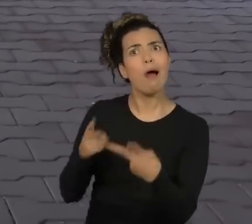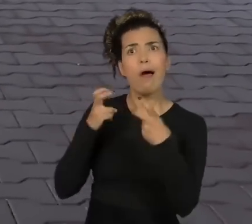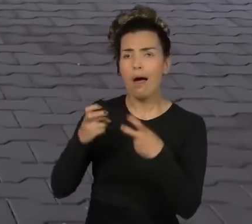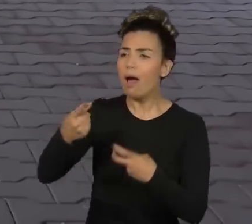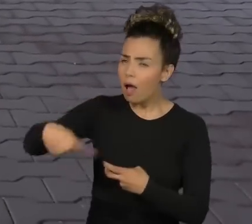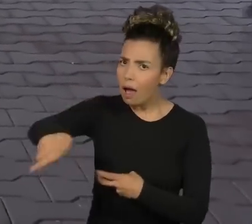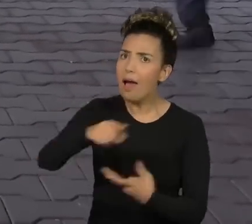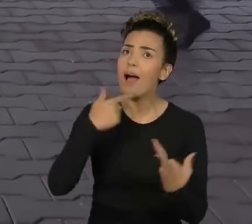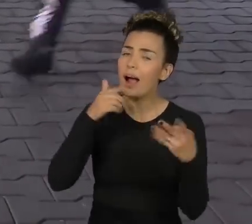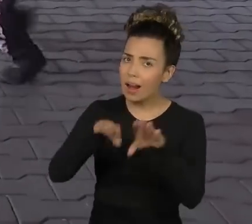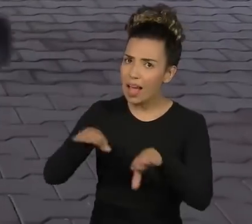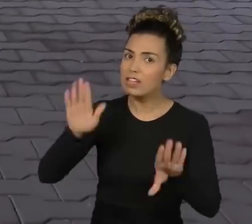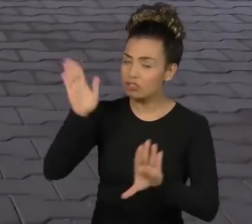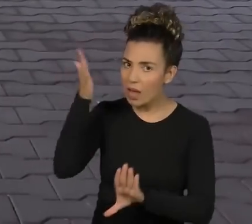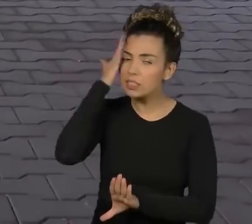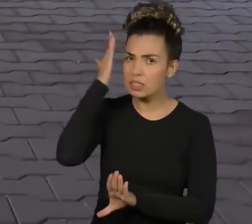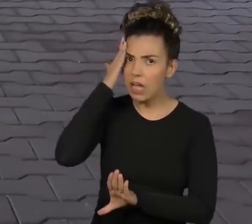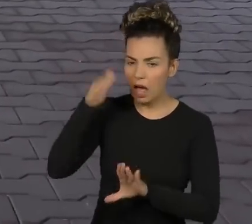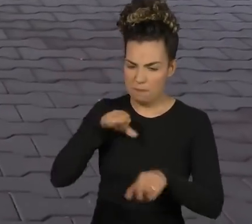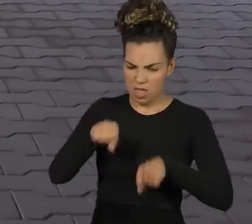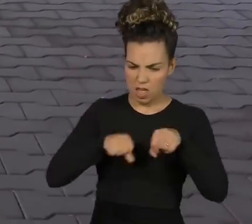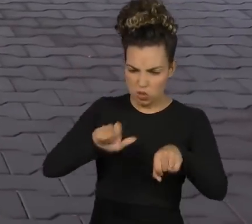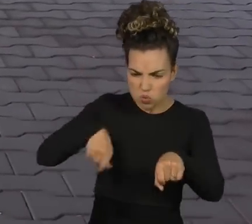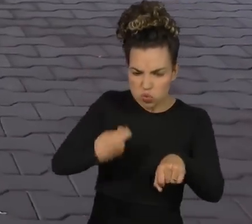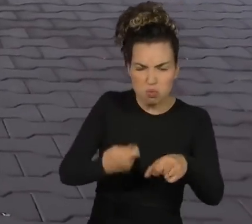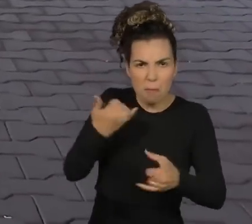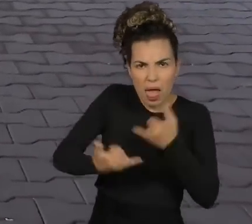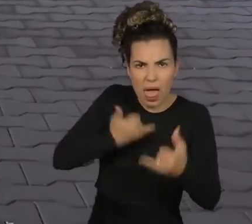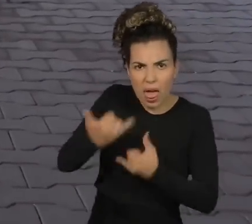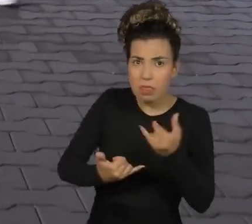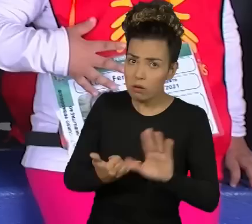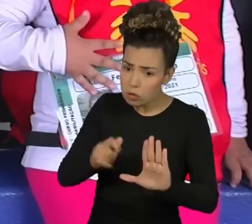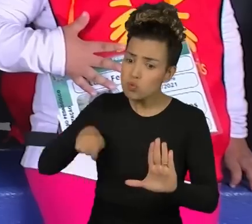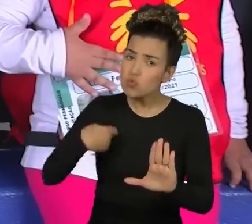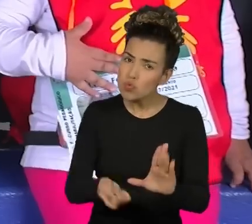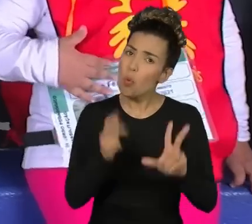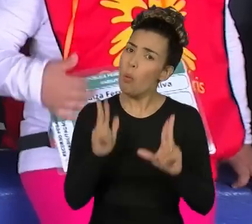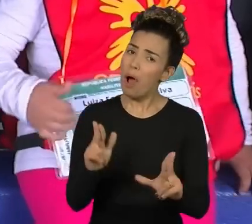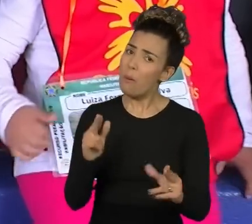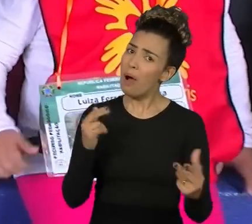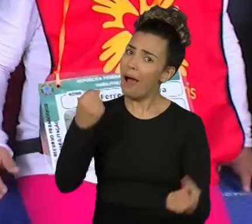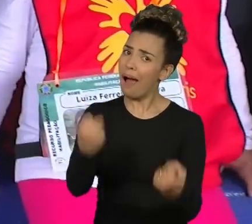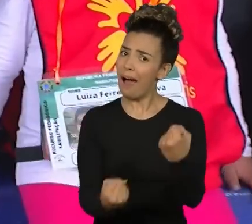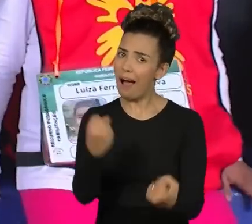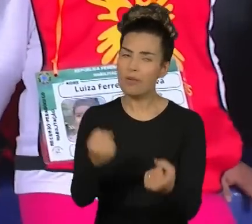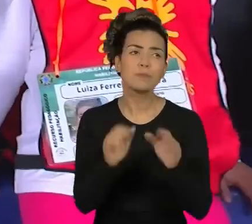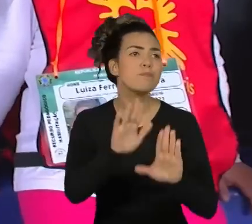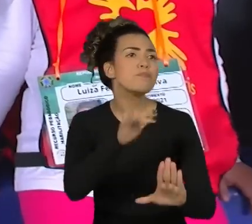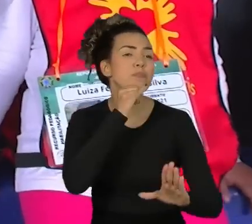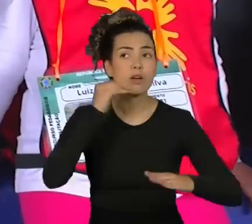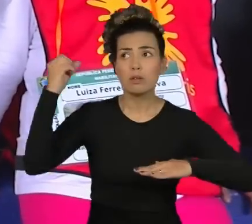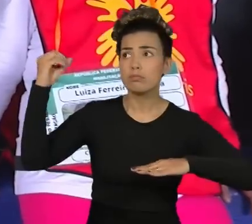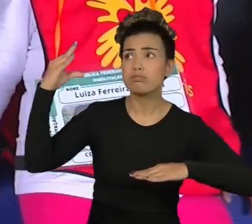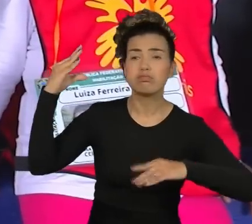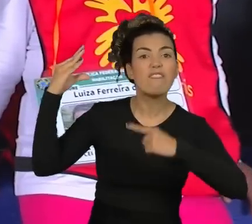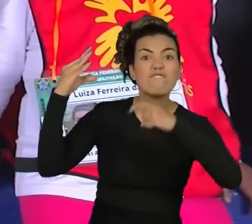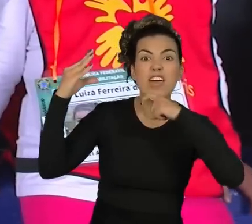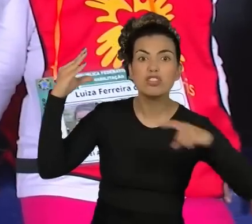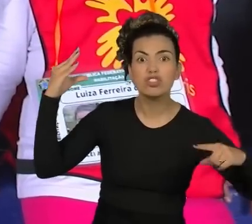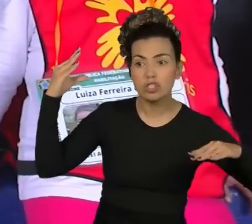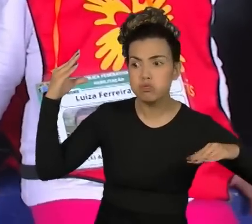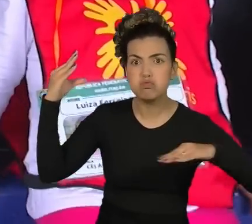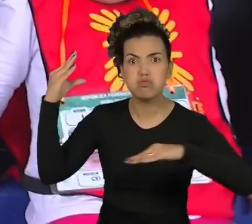enxergavam a motoca não só como um brinquedo, e também como um veículo. Quando tá verde para os carros, um monte de carro passando, pode